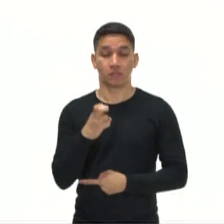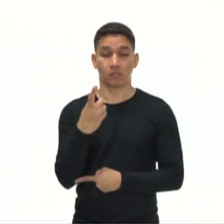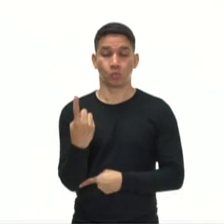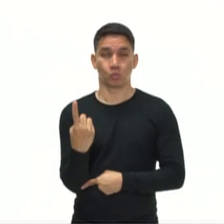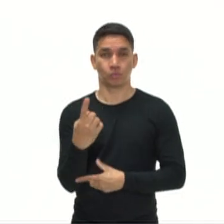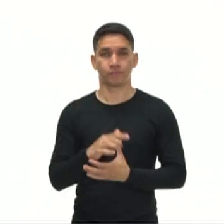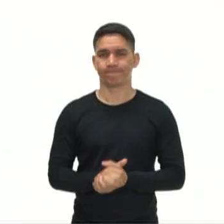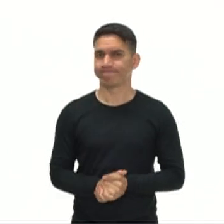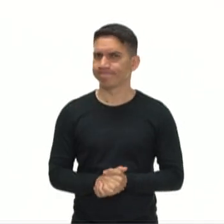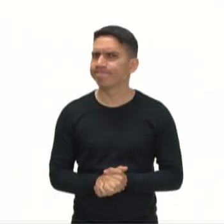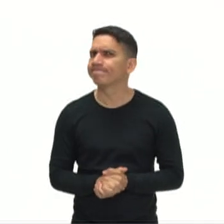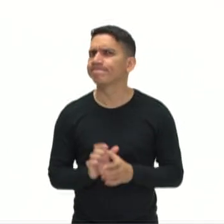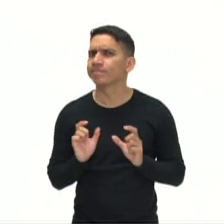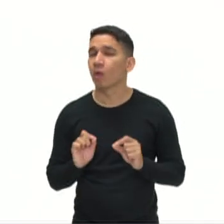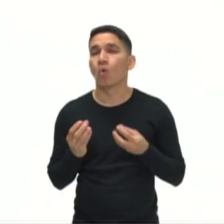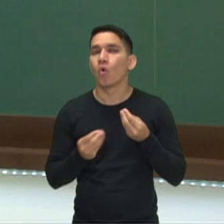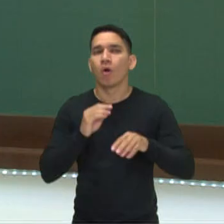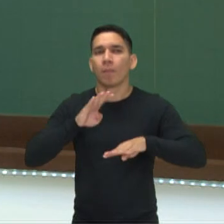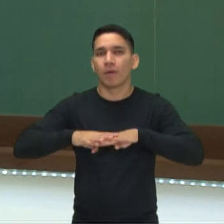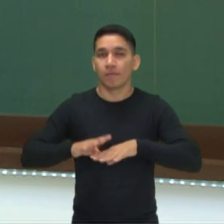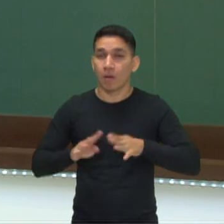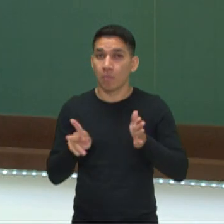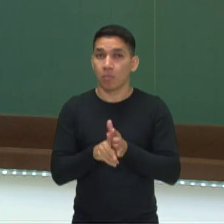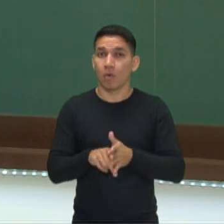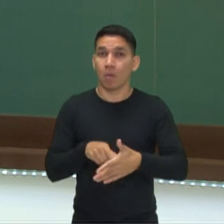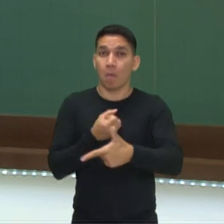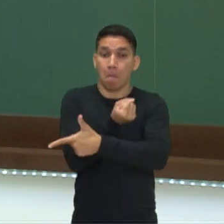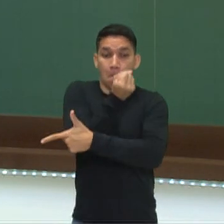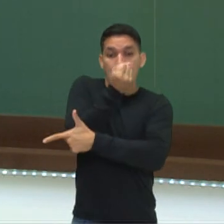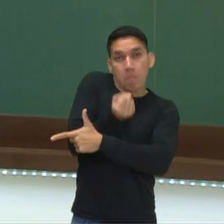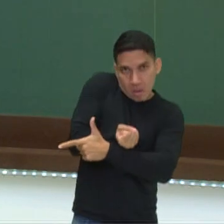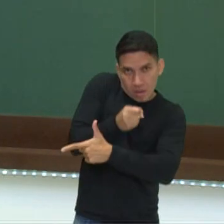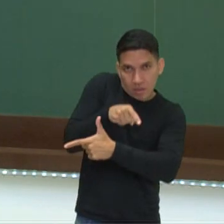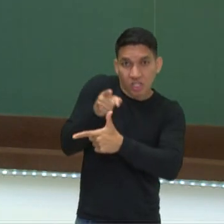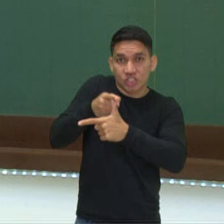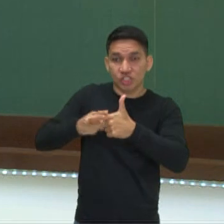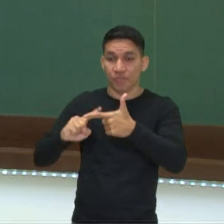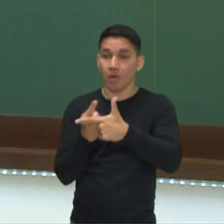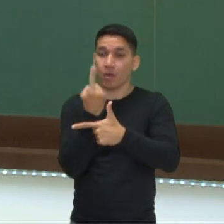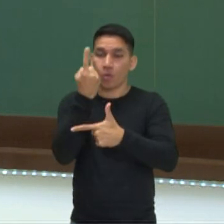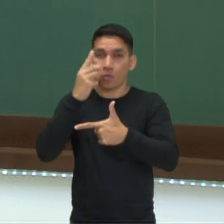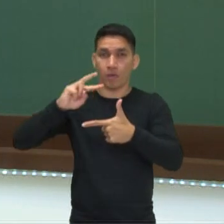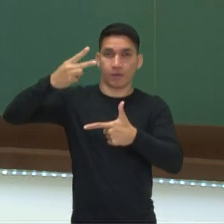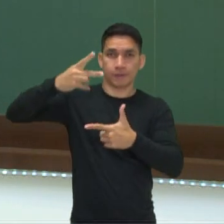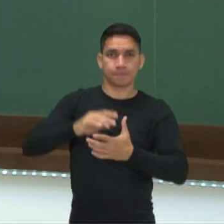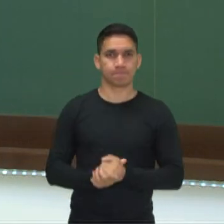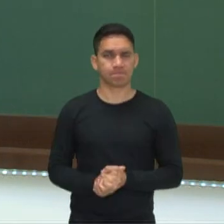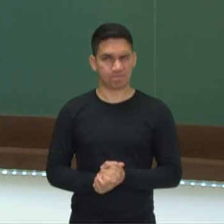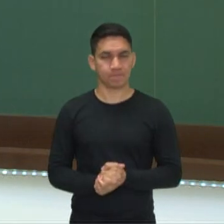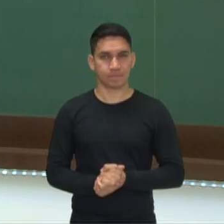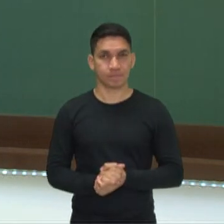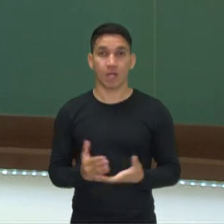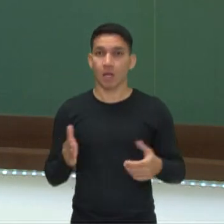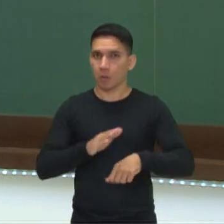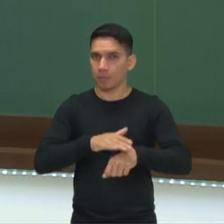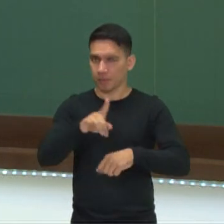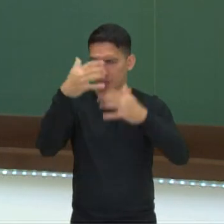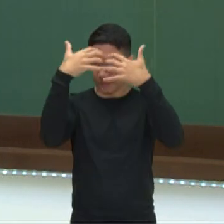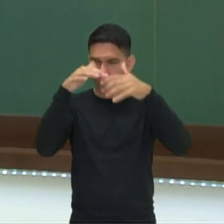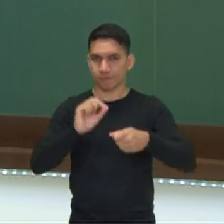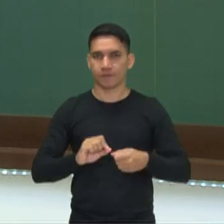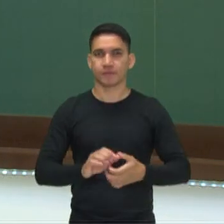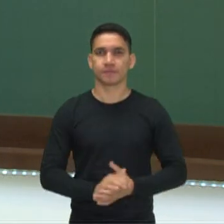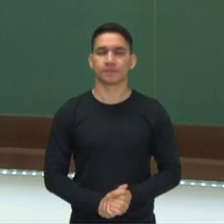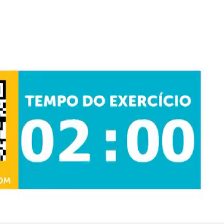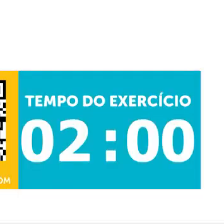quilogramas. Então, o IMC é calculado pela massa dividido pela altura ao quadrado, ok? Então, bora lá. Esse é com